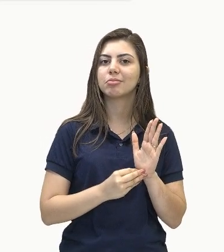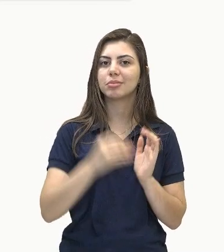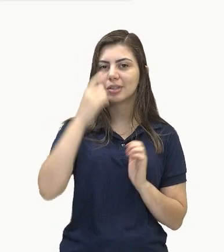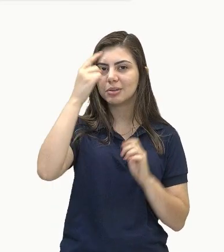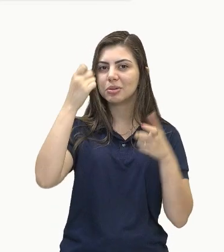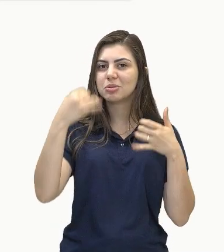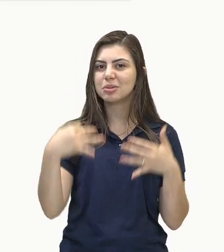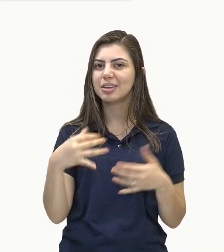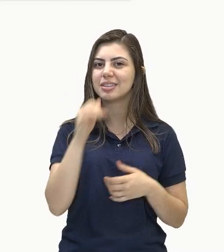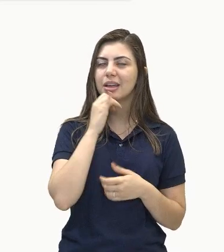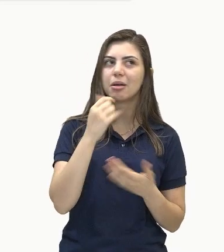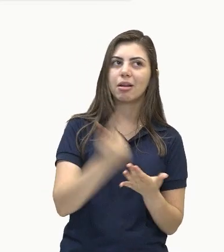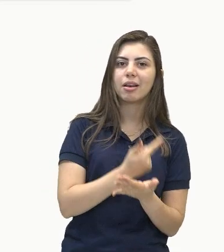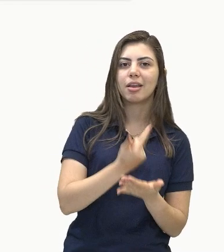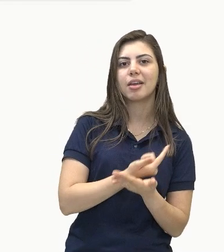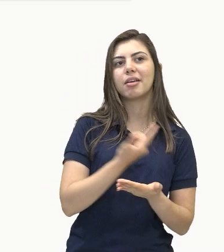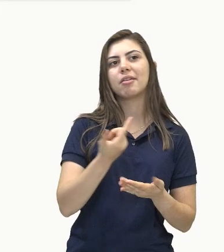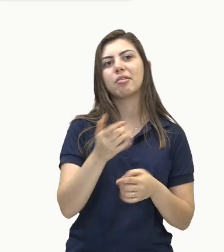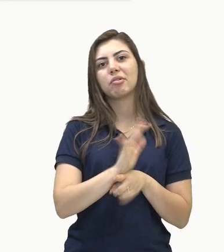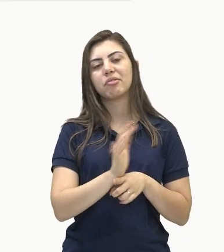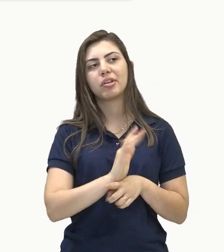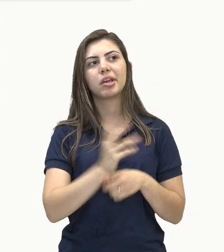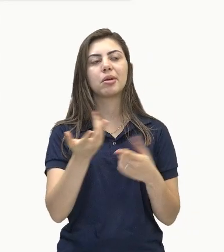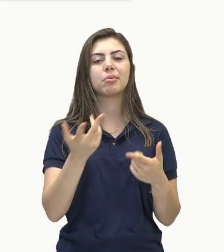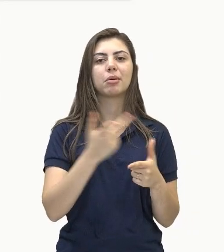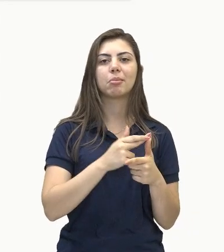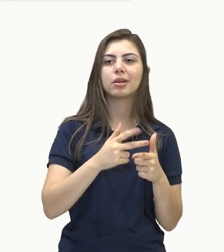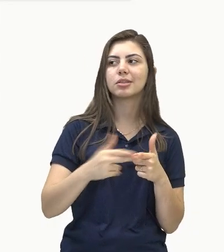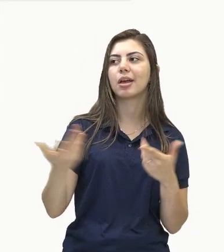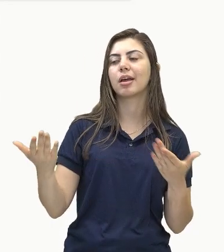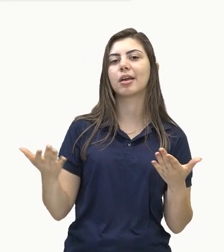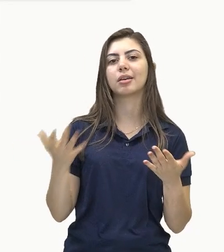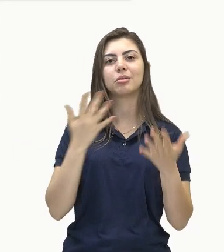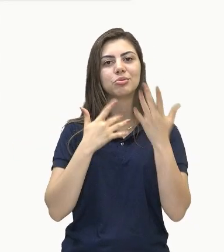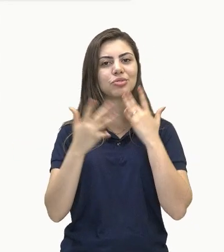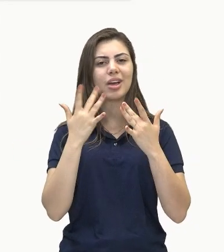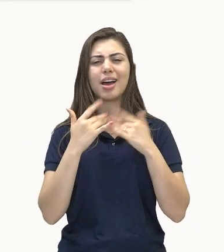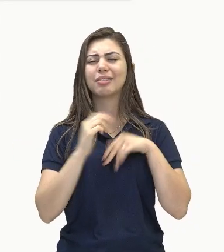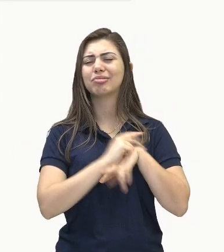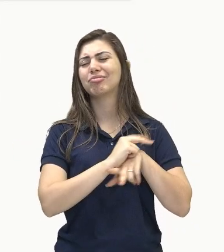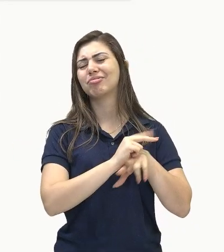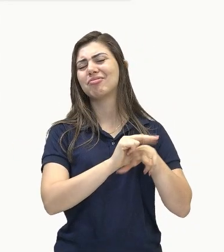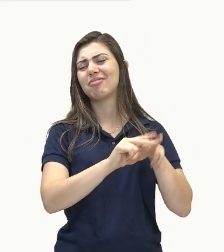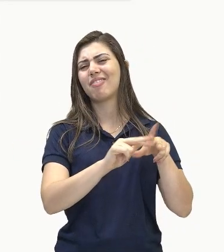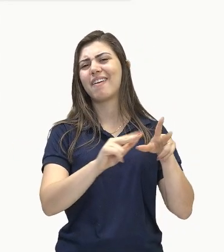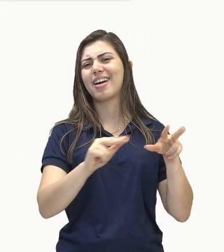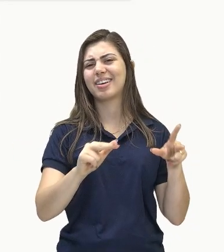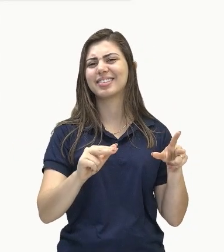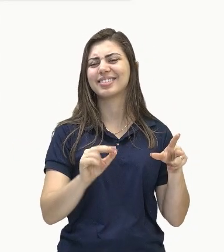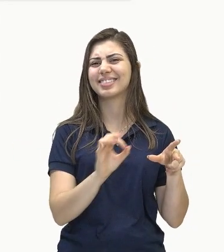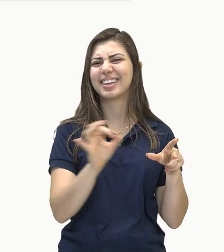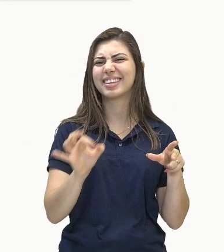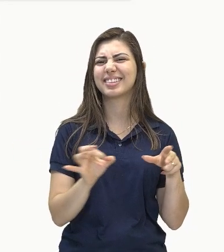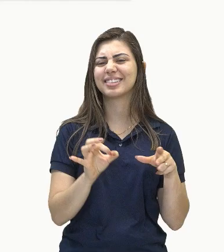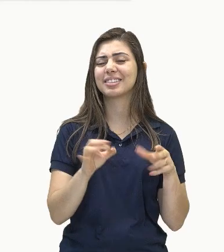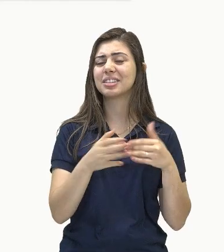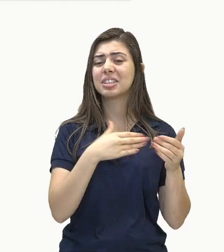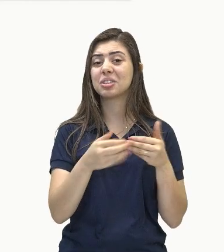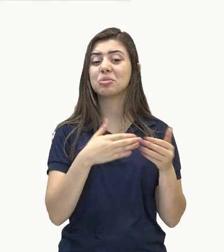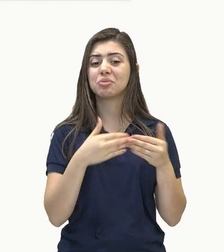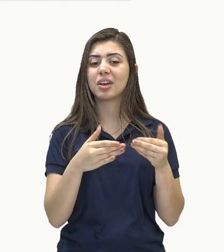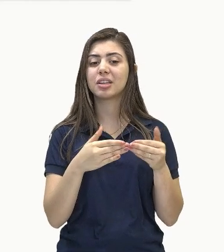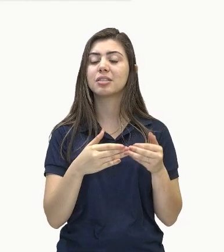o filme, uma série, uma peça teatral, enfim, uma música. Qualquer que seja